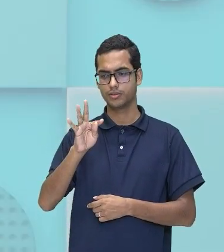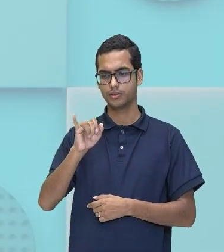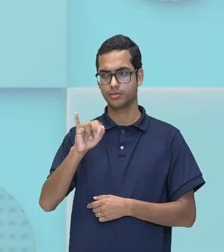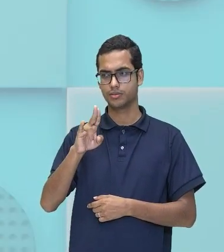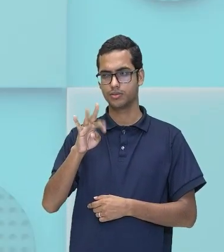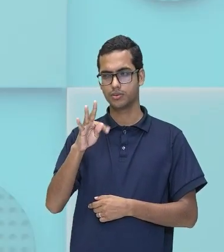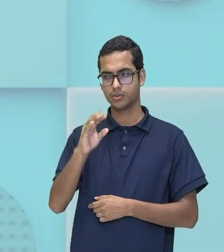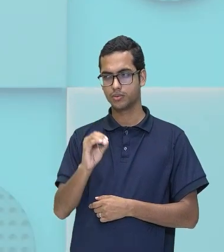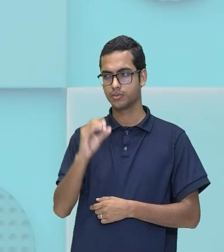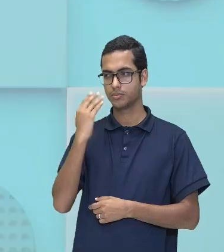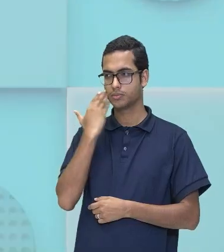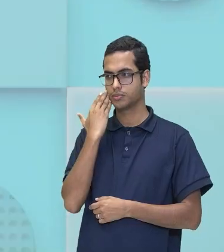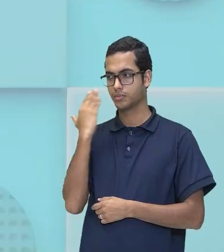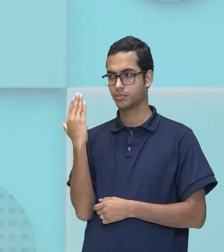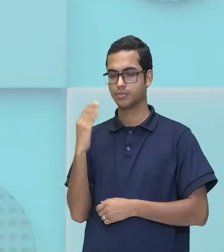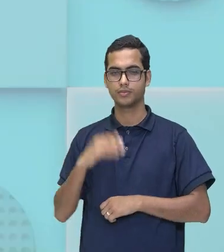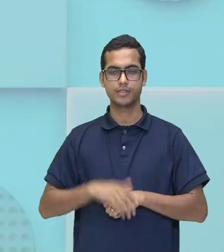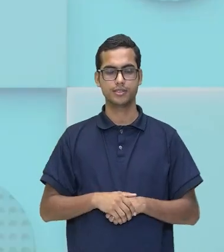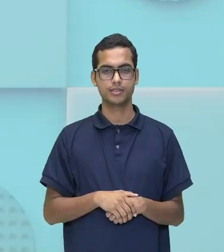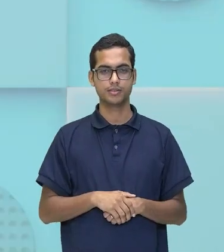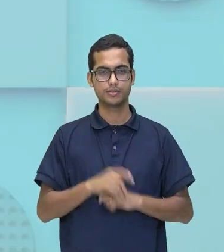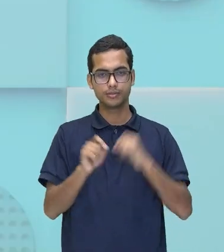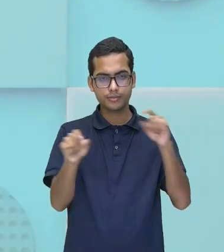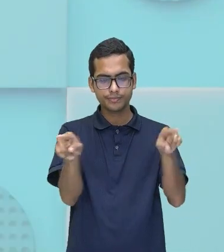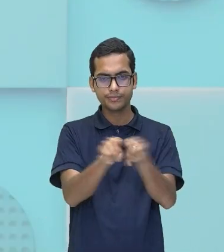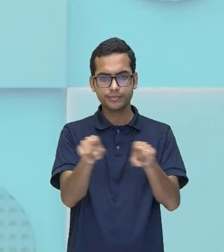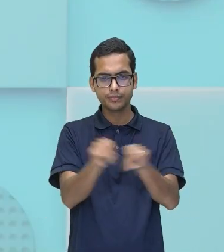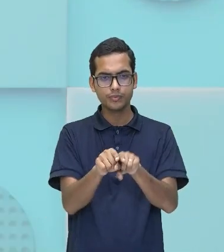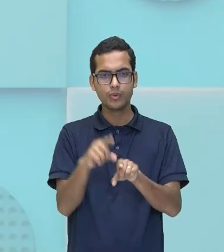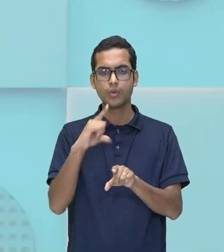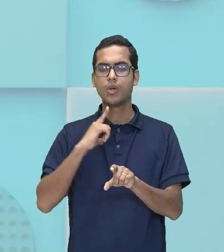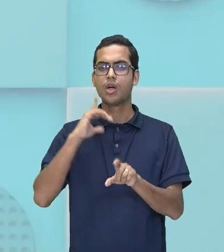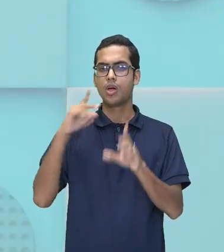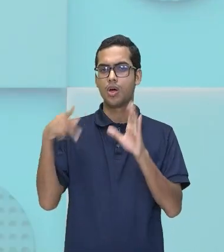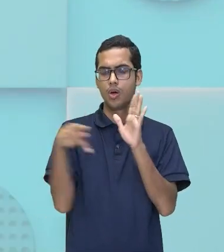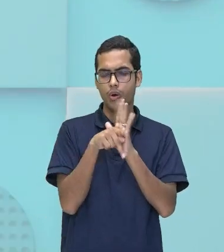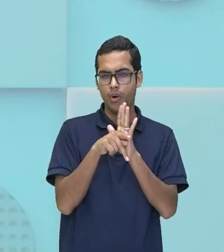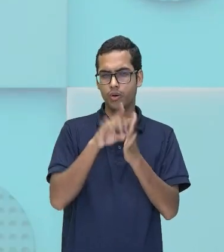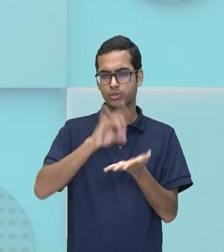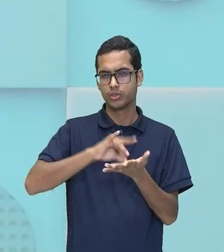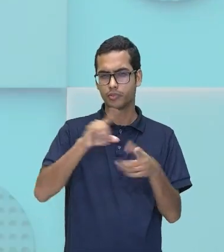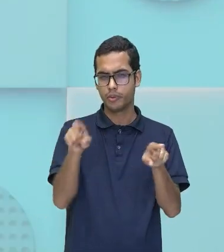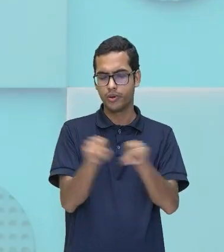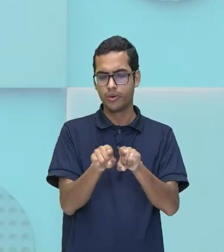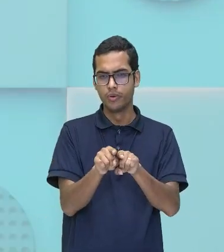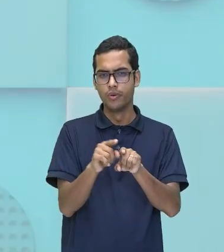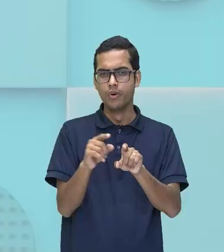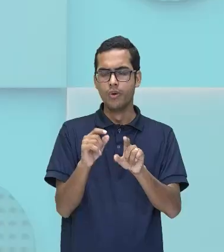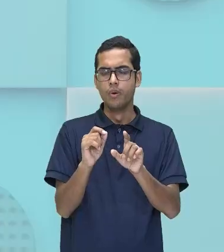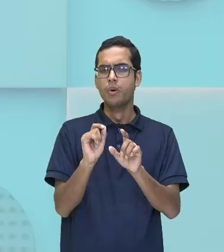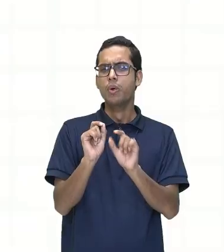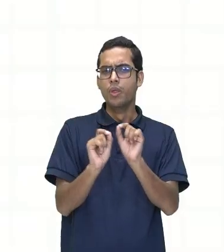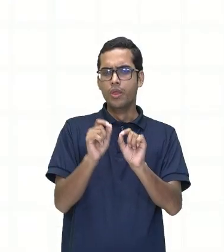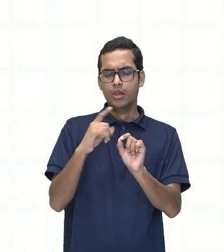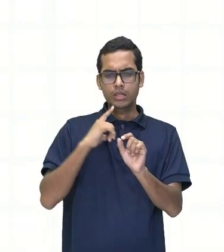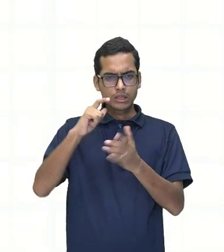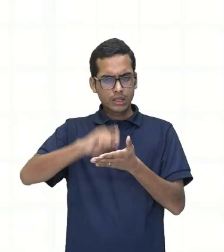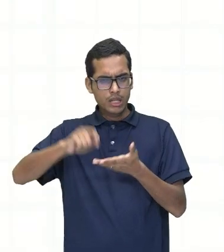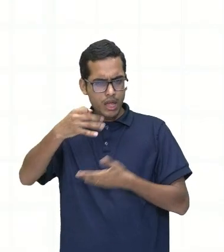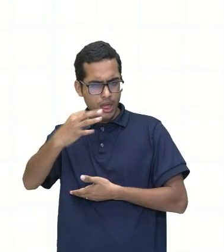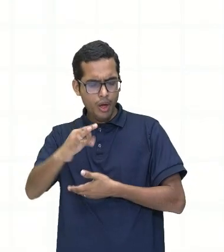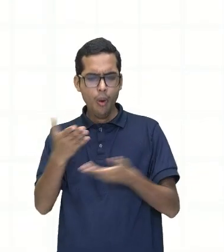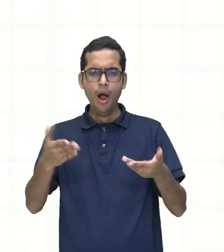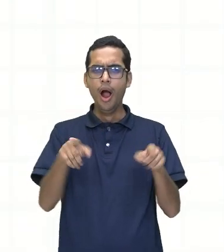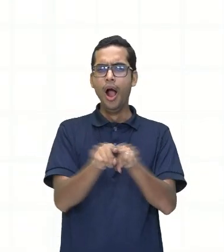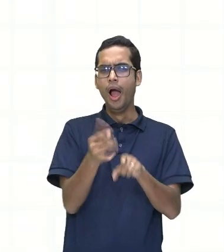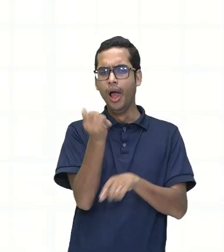barbarismo fonético, porque eu só pronunciei errado, mas a escrita estava correta, tá? Outro exemplo aí também, ele fala o